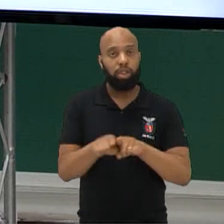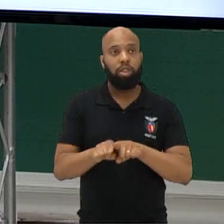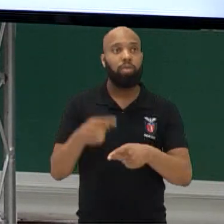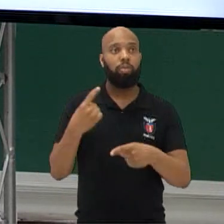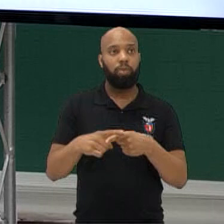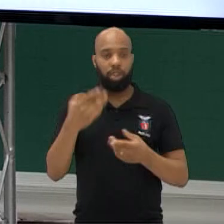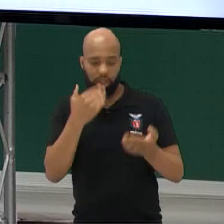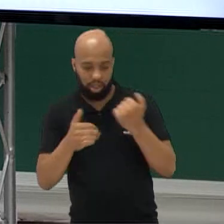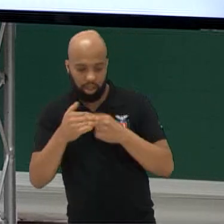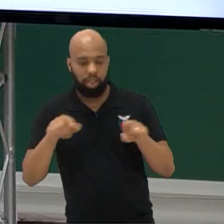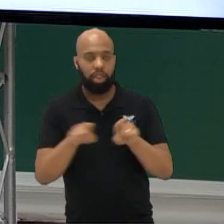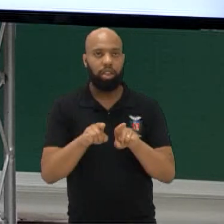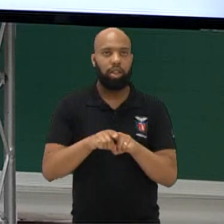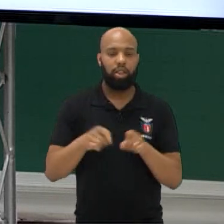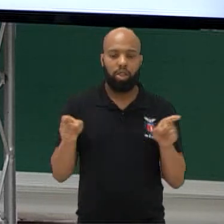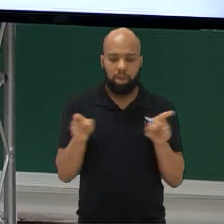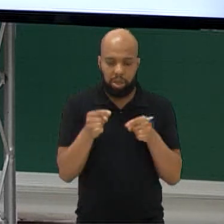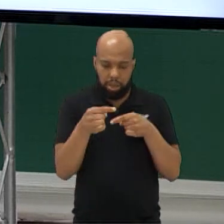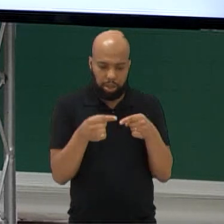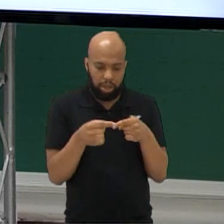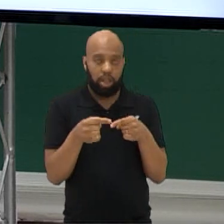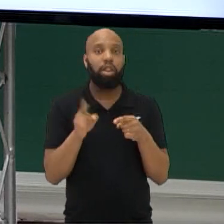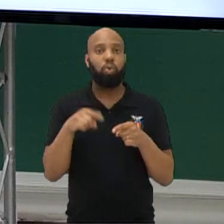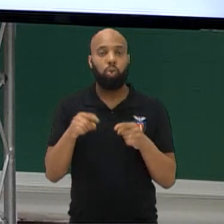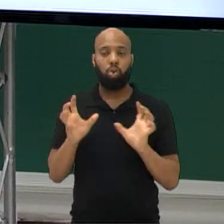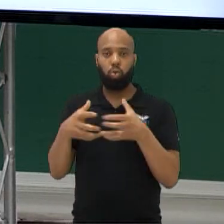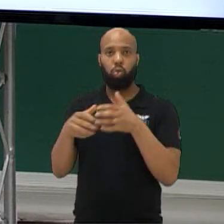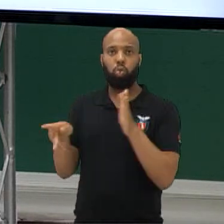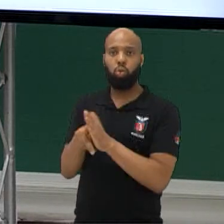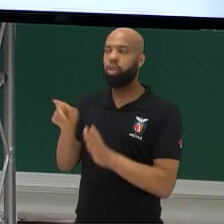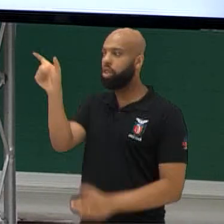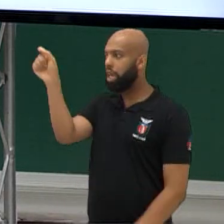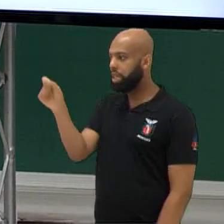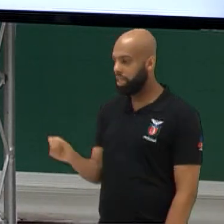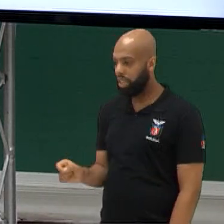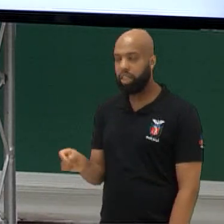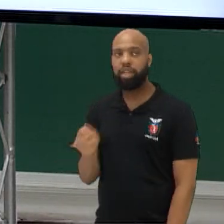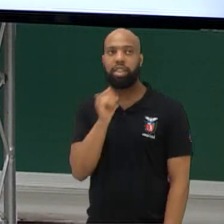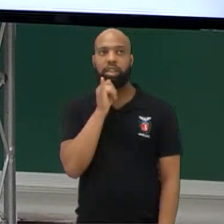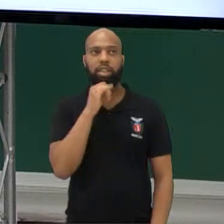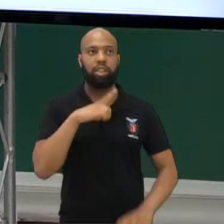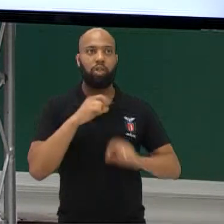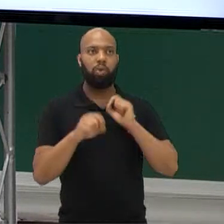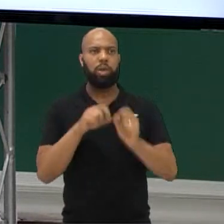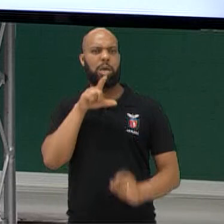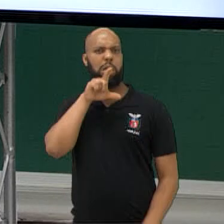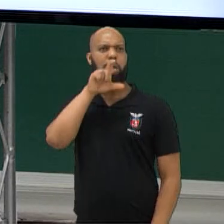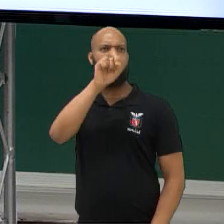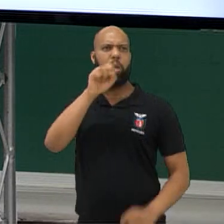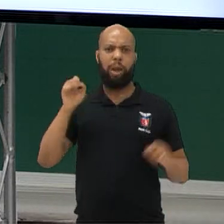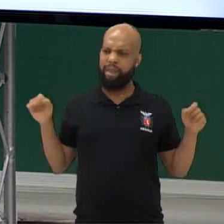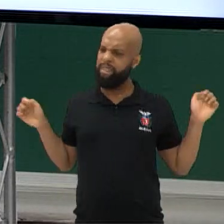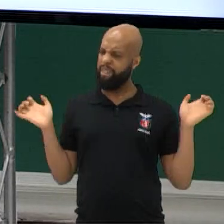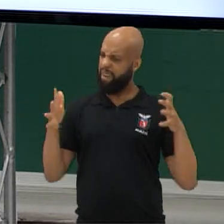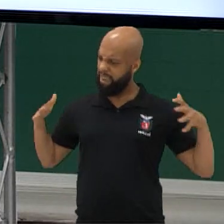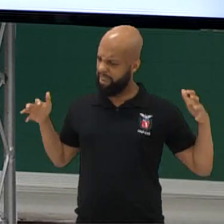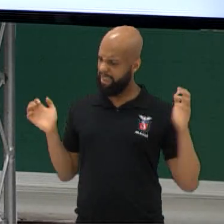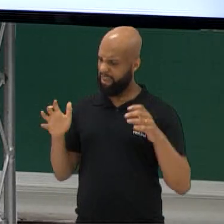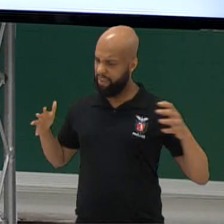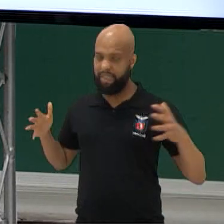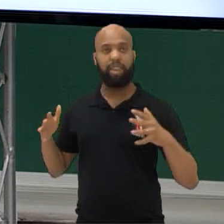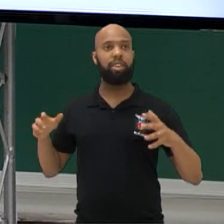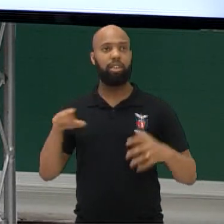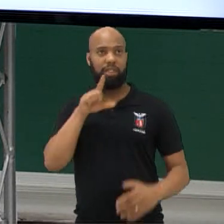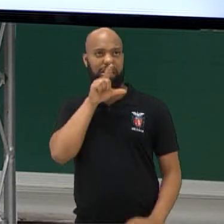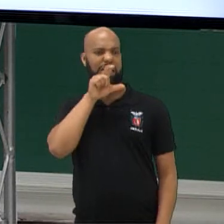alimentar de pequenos vertebrados e de invertebrados, como, por exemplo, a arpia, e eu tenho aqui também um